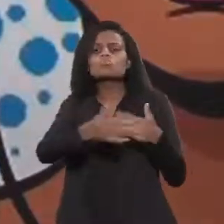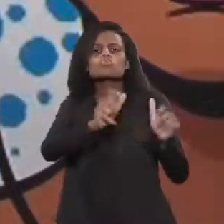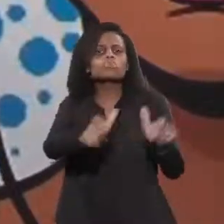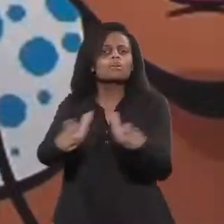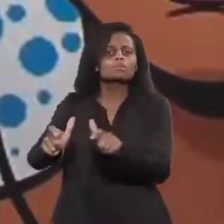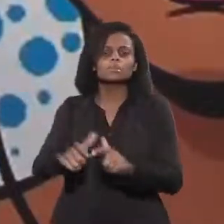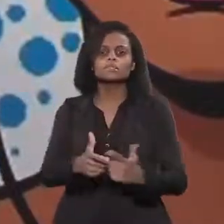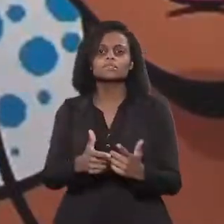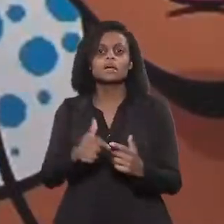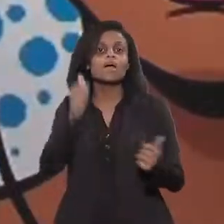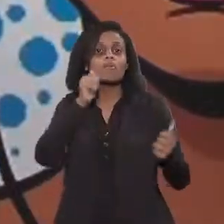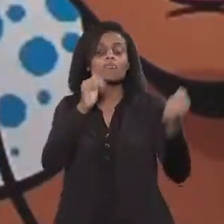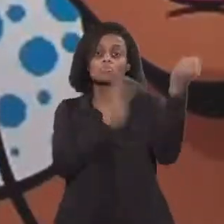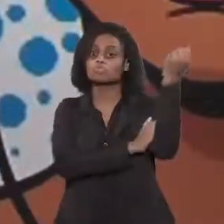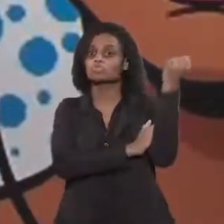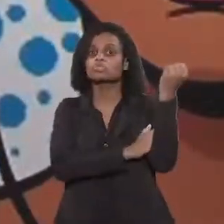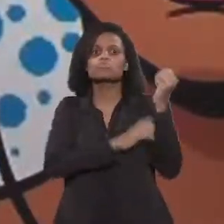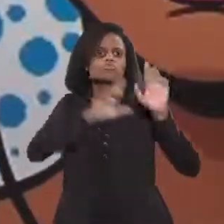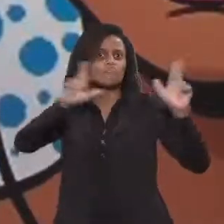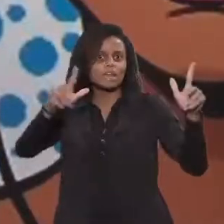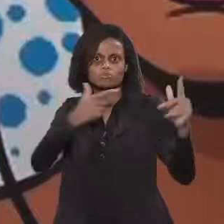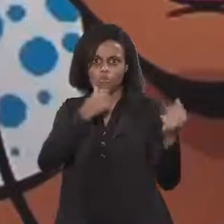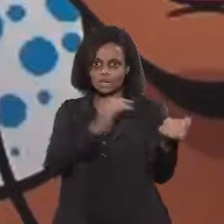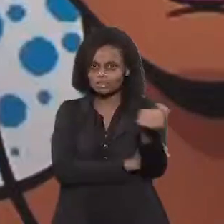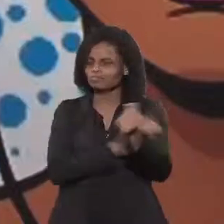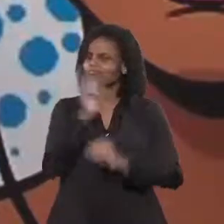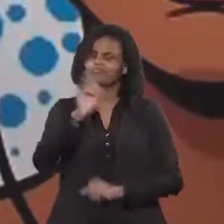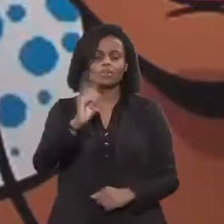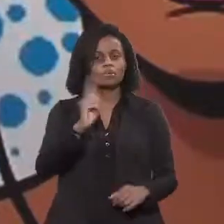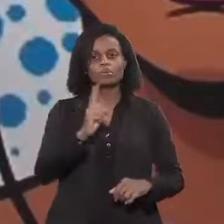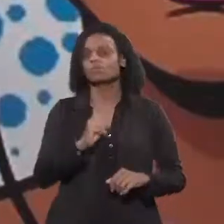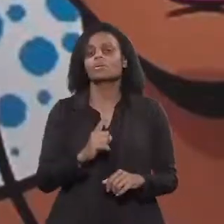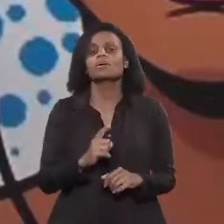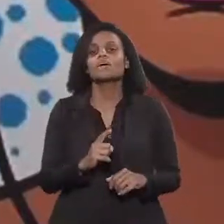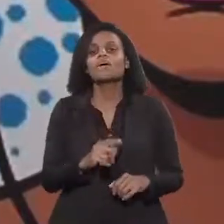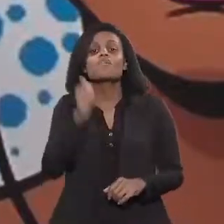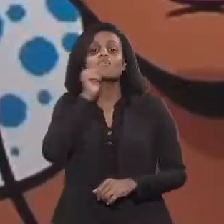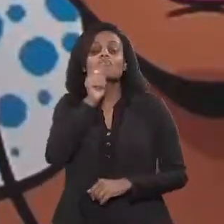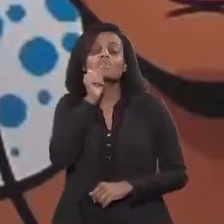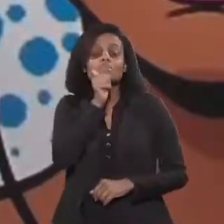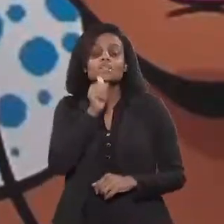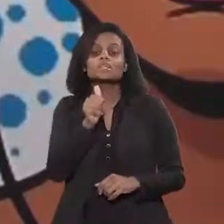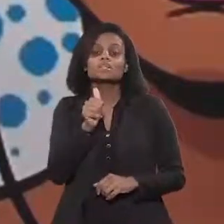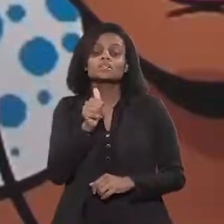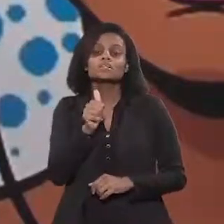espaço, o feminismo não é o contrário do machismo, o feminismo é